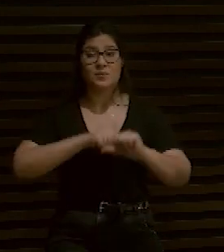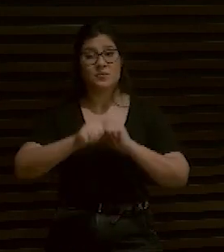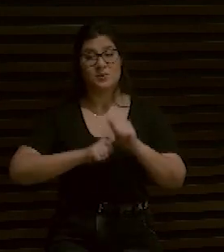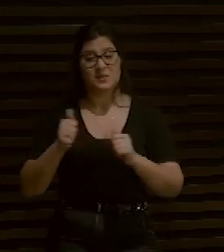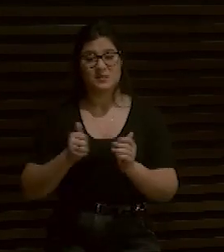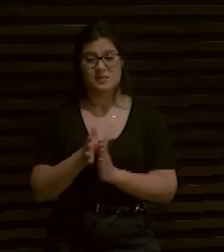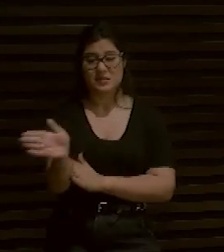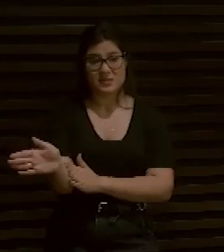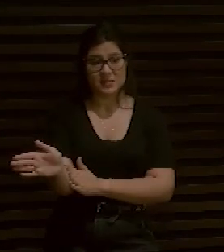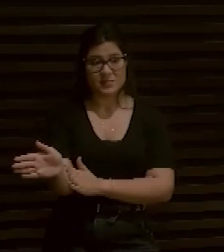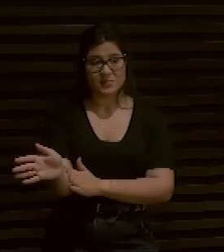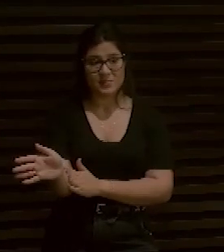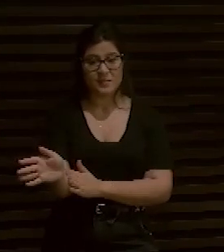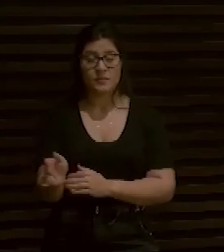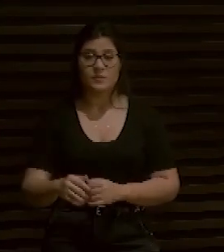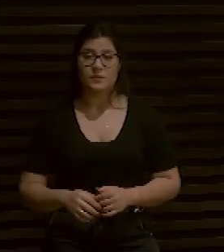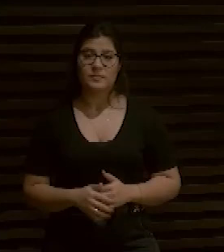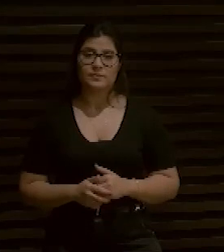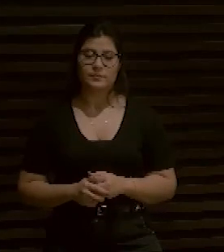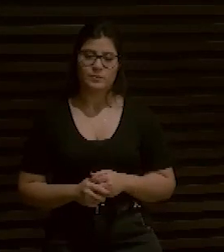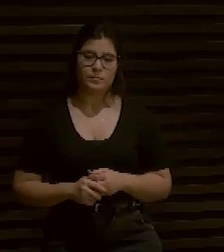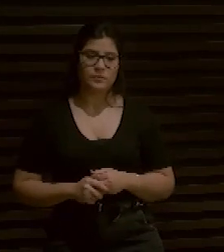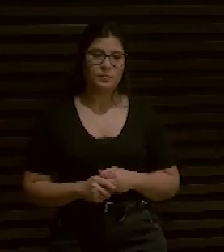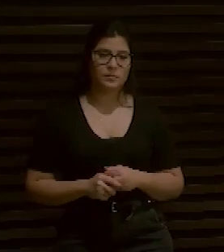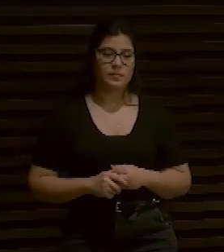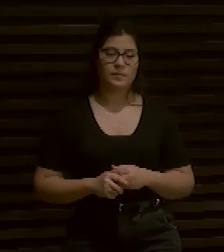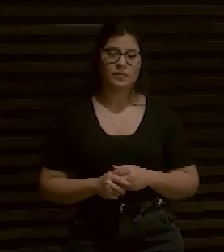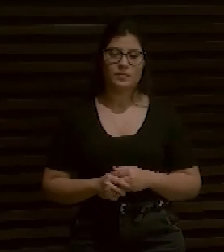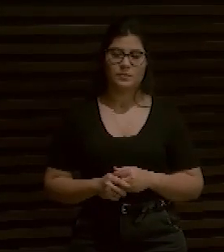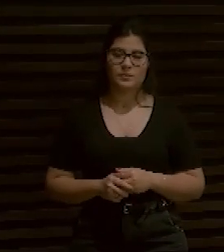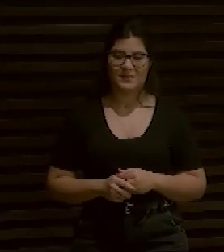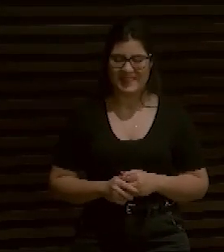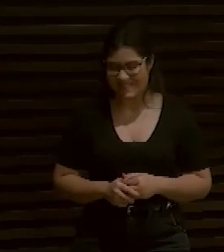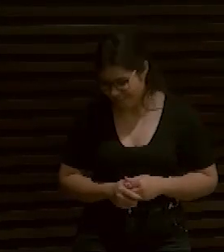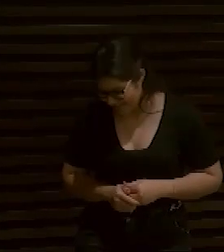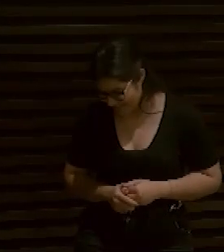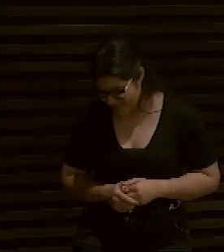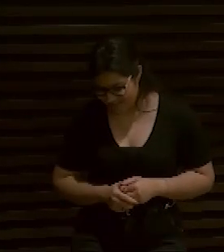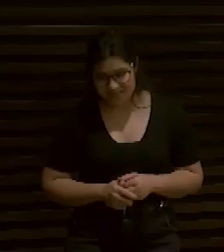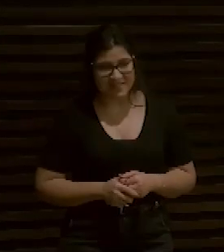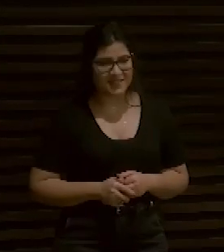direção. Se eu estou indo para a esquerda, eu vou para a direita. Sem analogias.